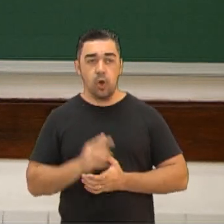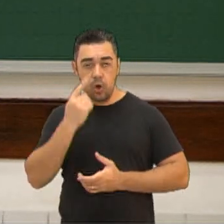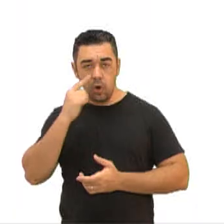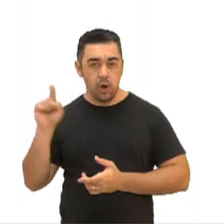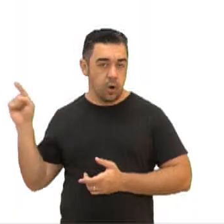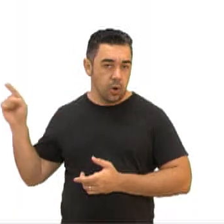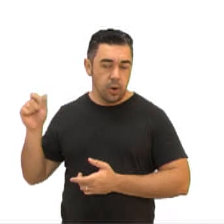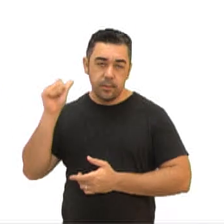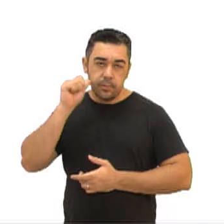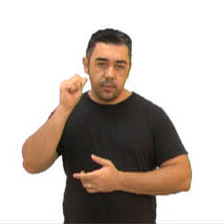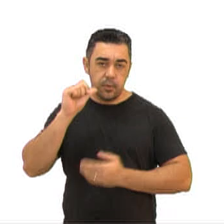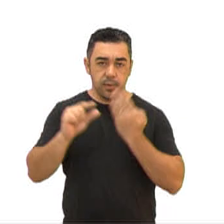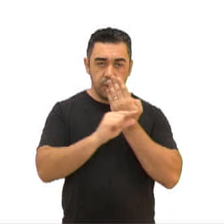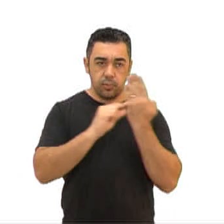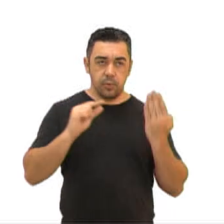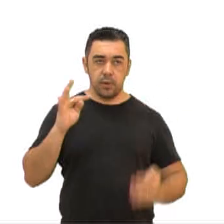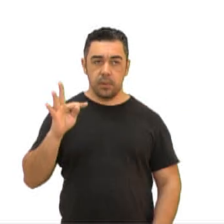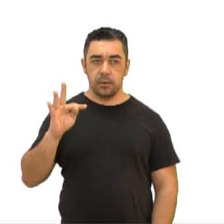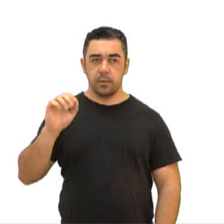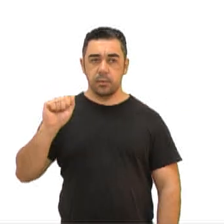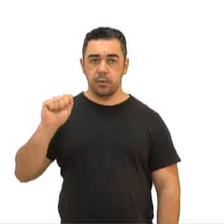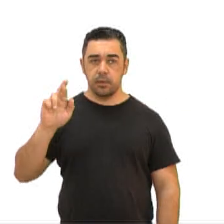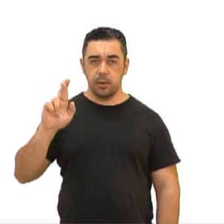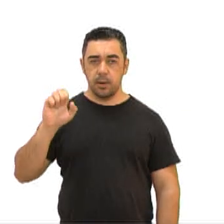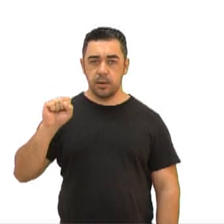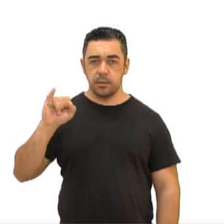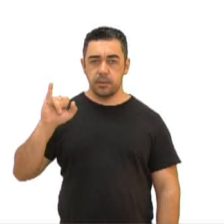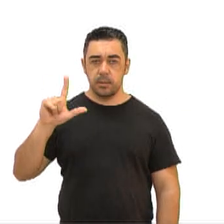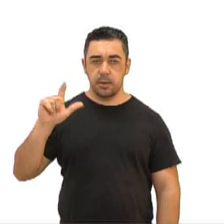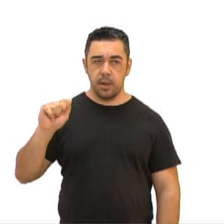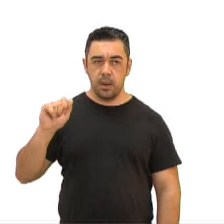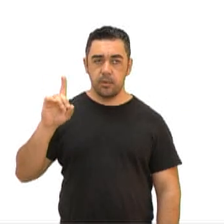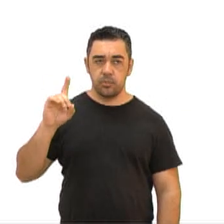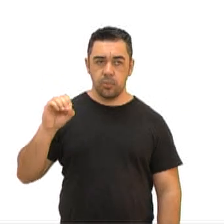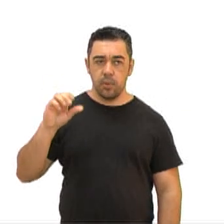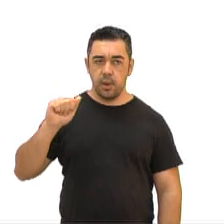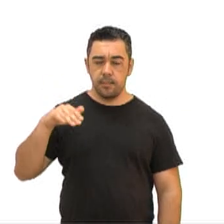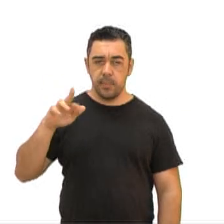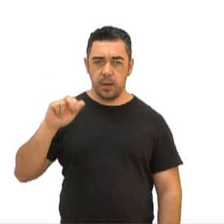vocês verem, aqui é uma obra da Tarsila, está totalmente dentro da estética